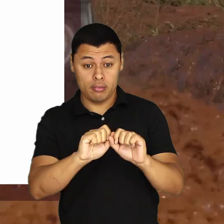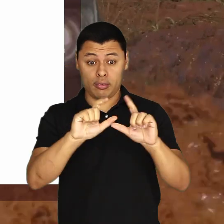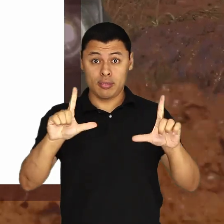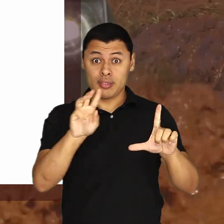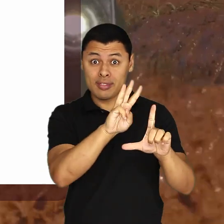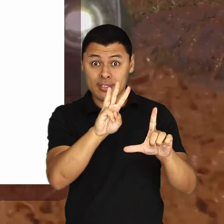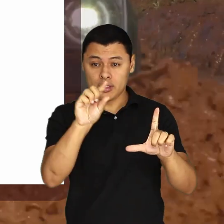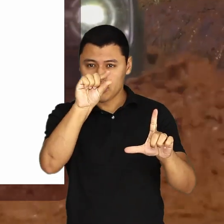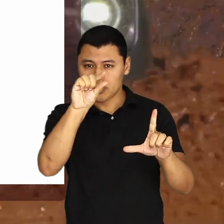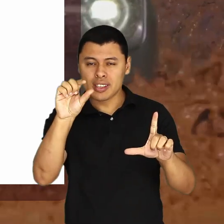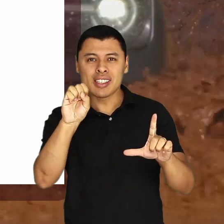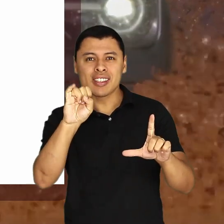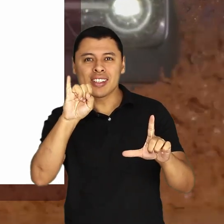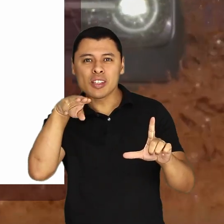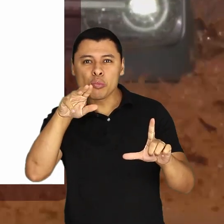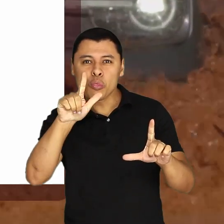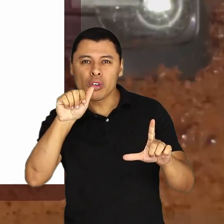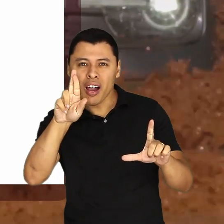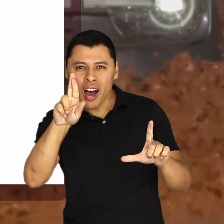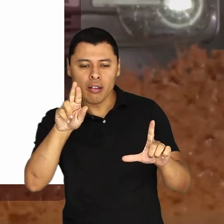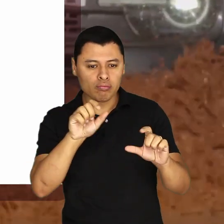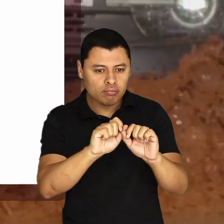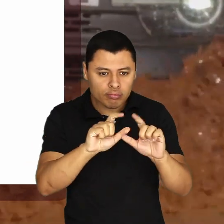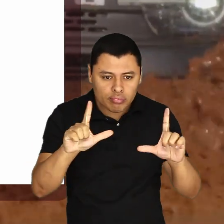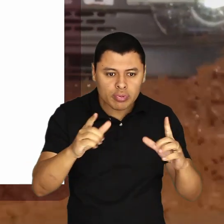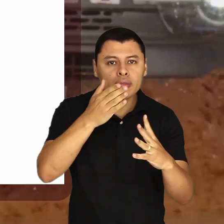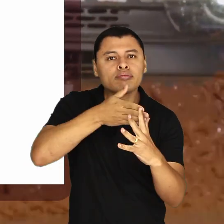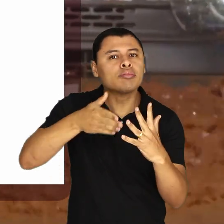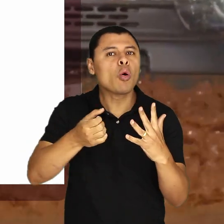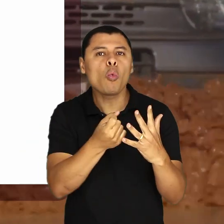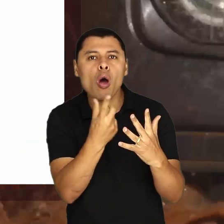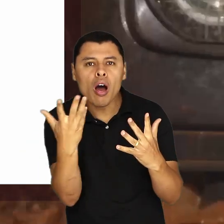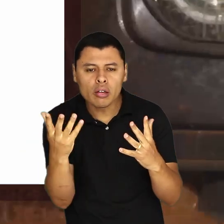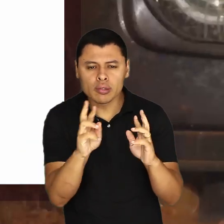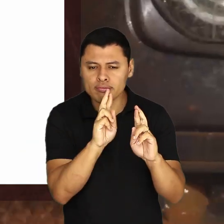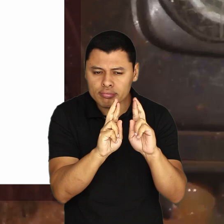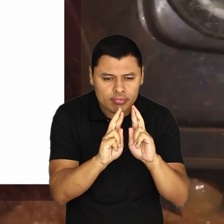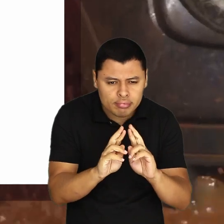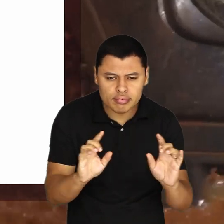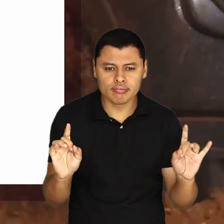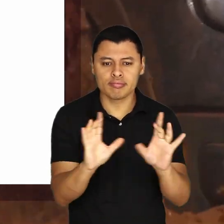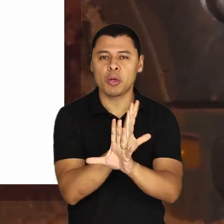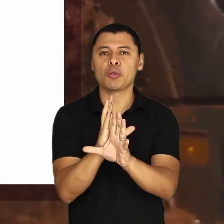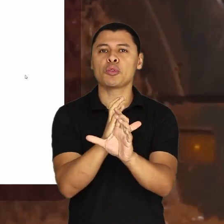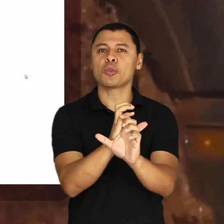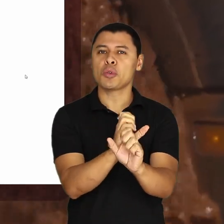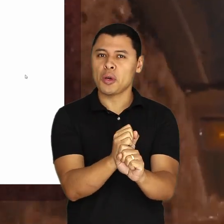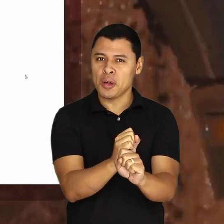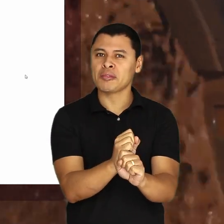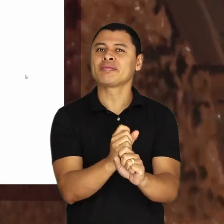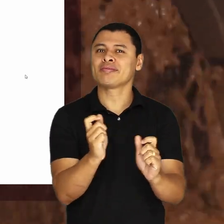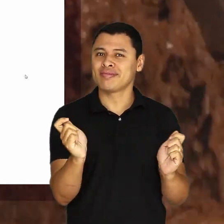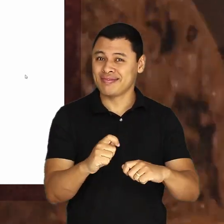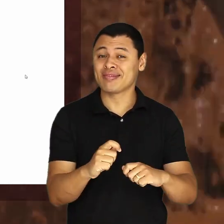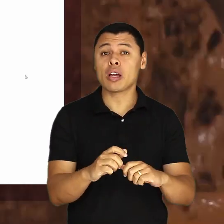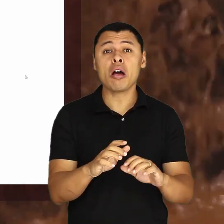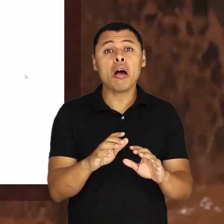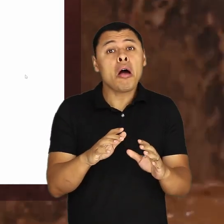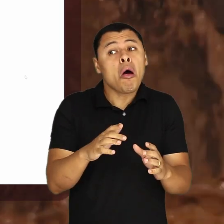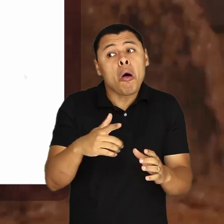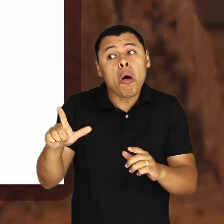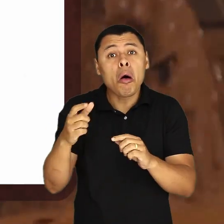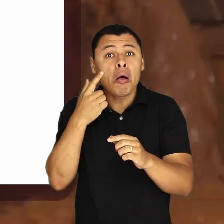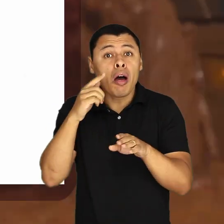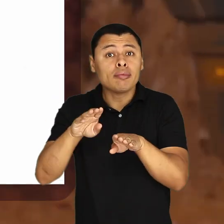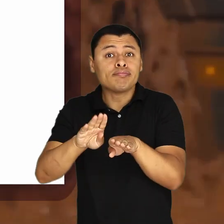simular financiamento no topo do site, escolher a quantidade de parcelas e rapidamente, após preencher alguns dados, você recebe a melhor proposta. Enquanto você está lá na